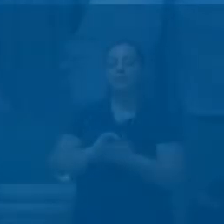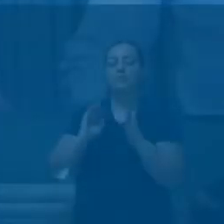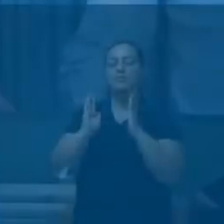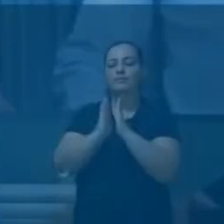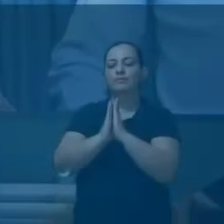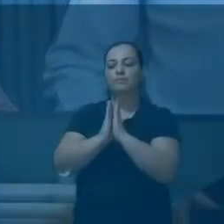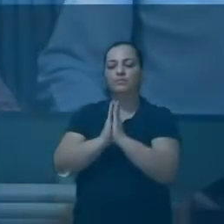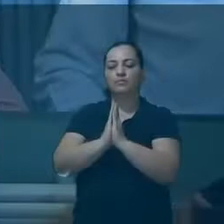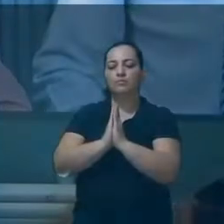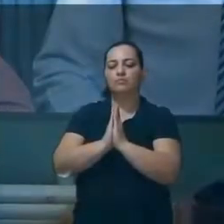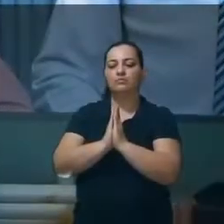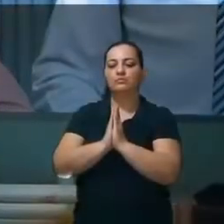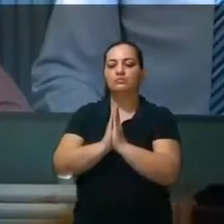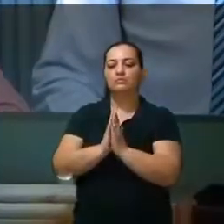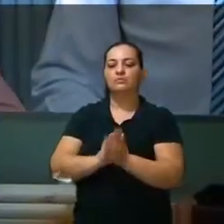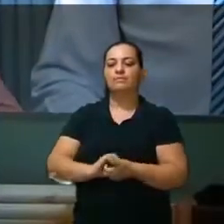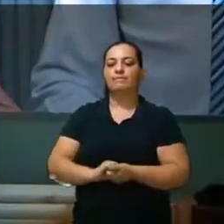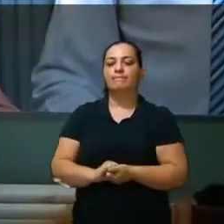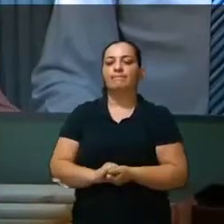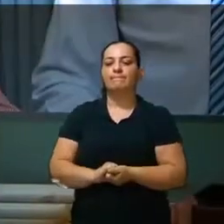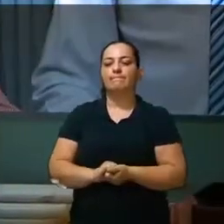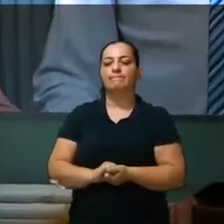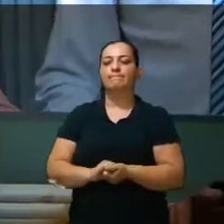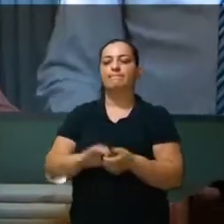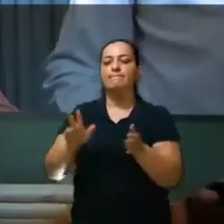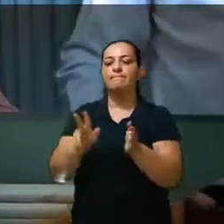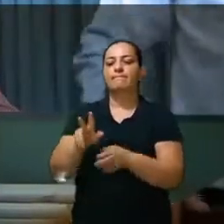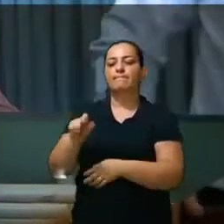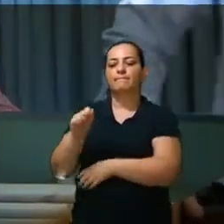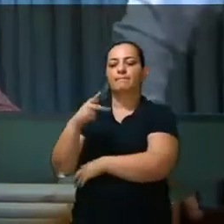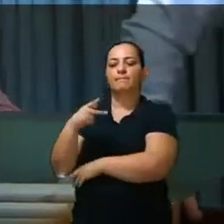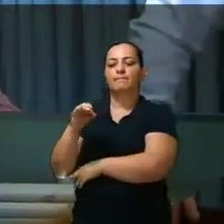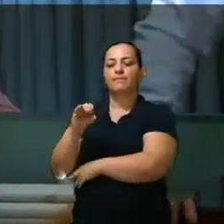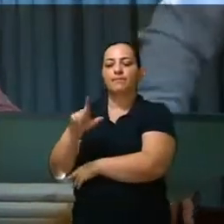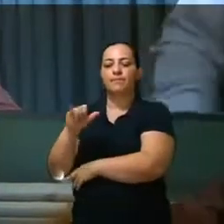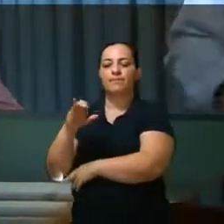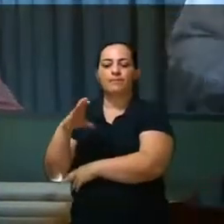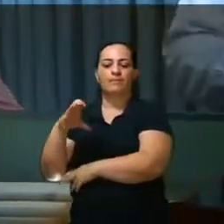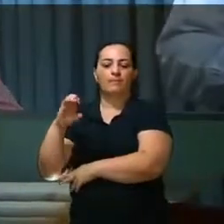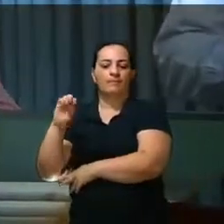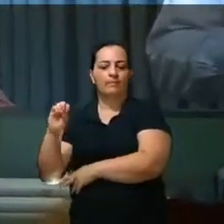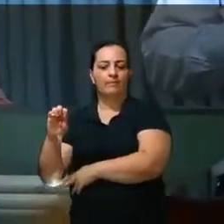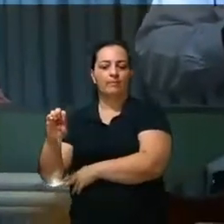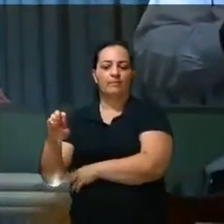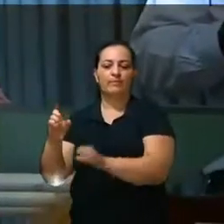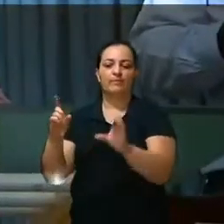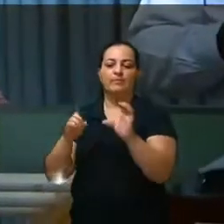fala em Apocalipse Capítulo 2